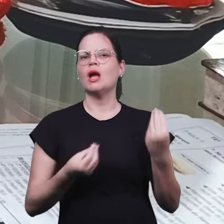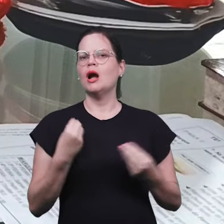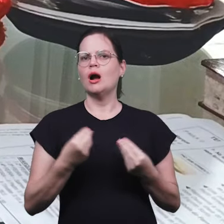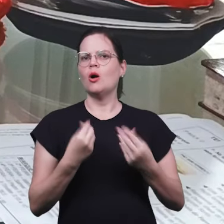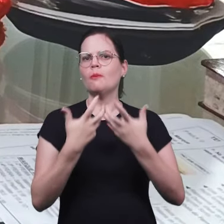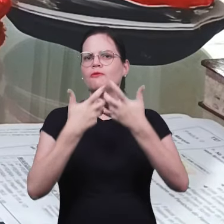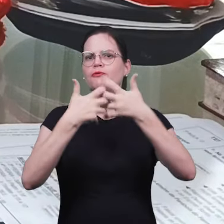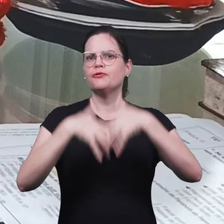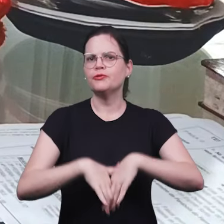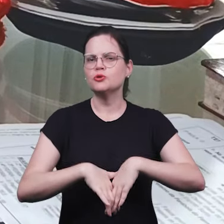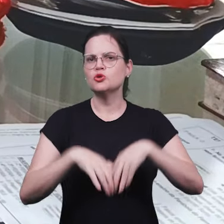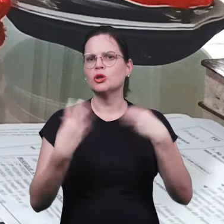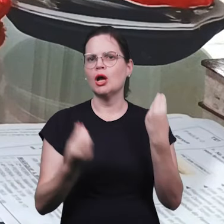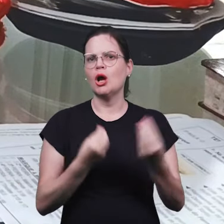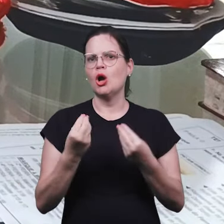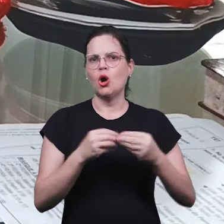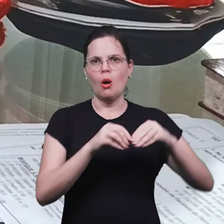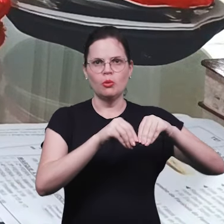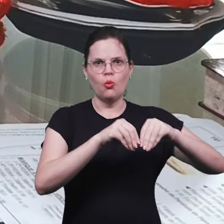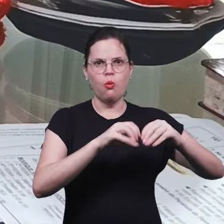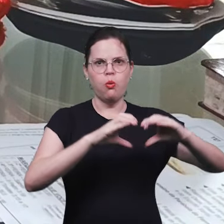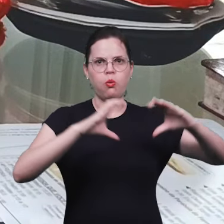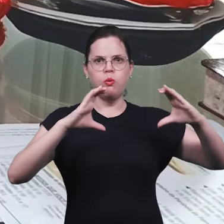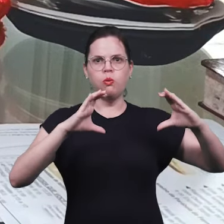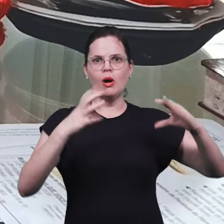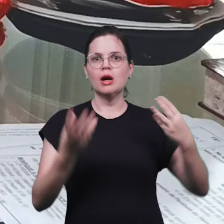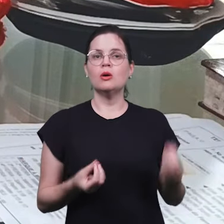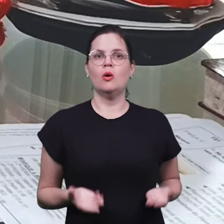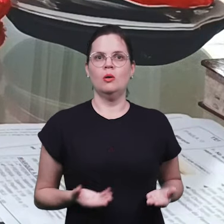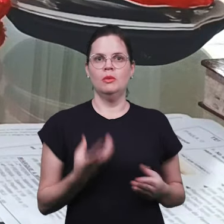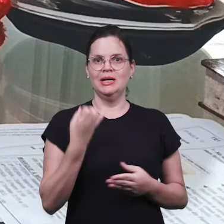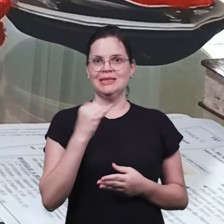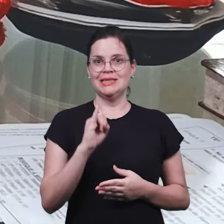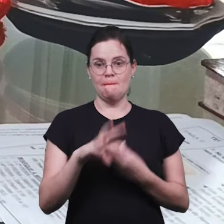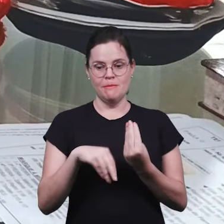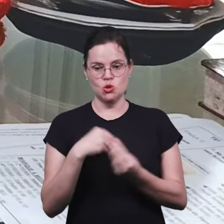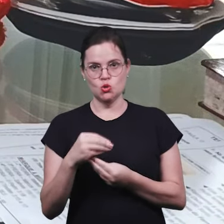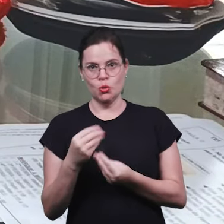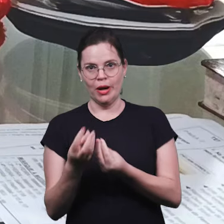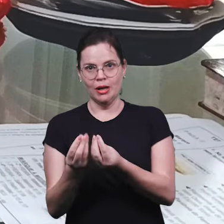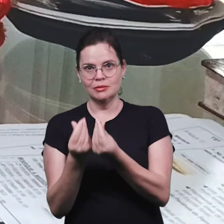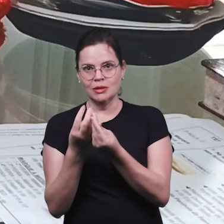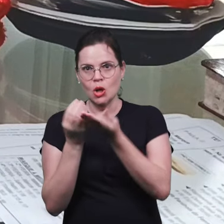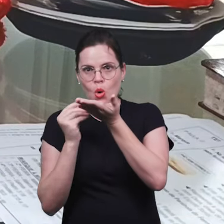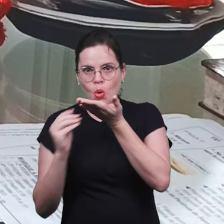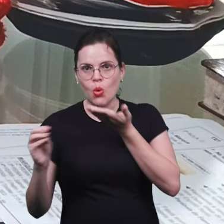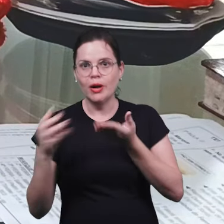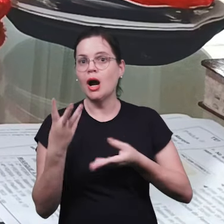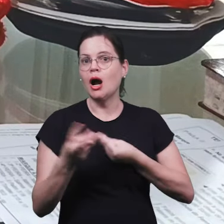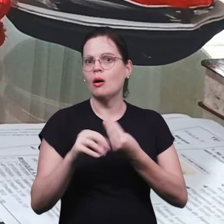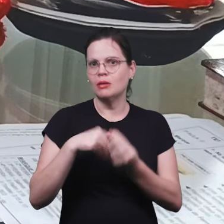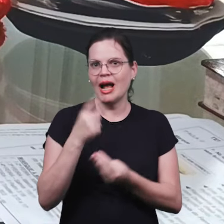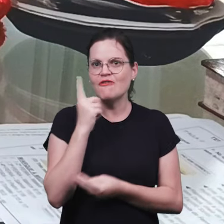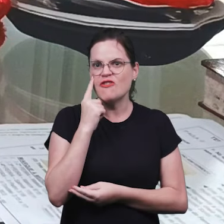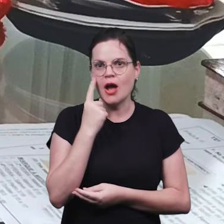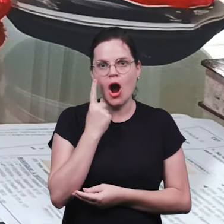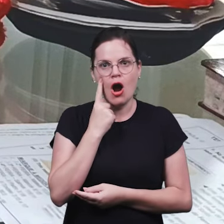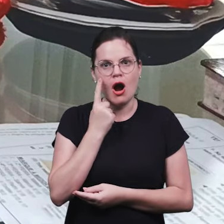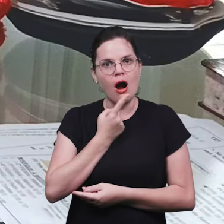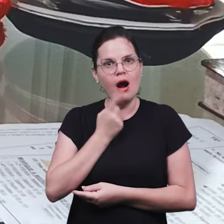funciona o fermento, qual é a ação do fermento quando ele é misturado na farinha. Vocês querem ver o que